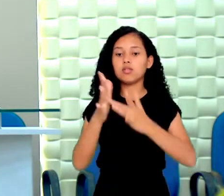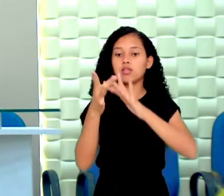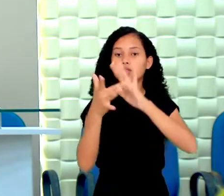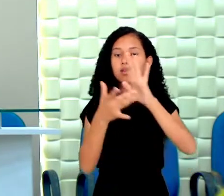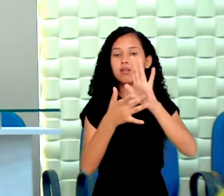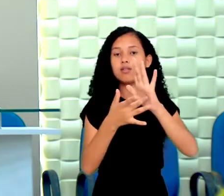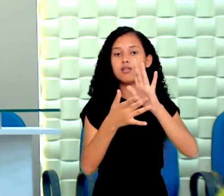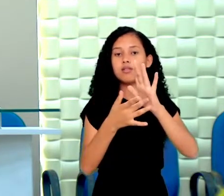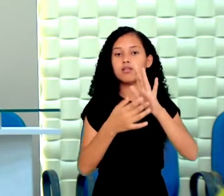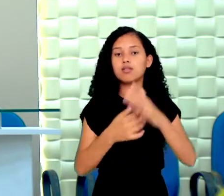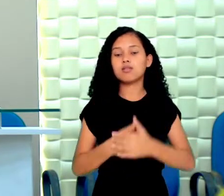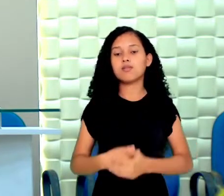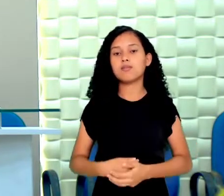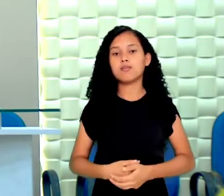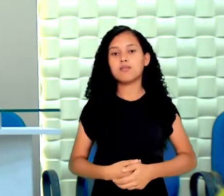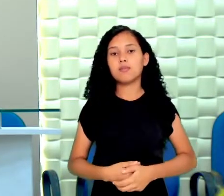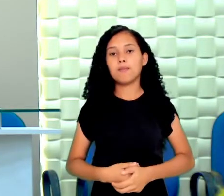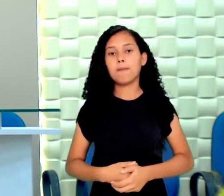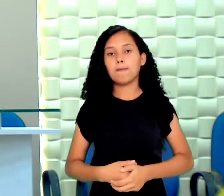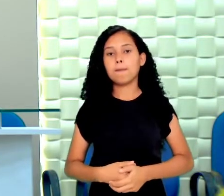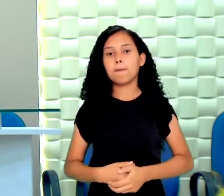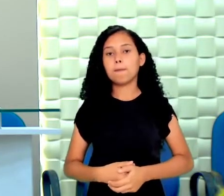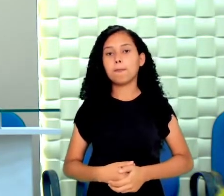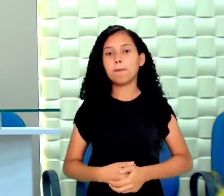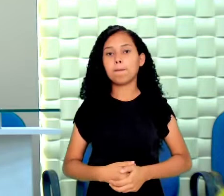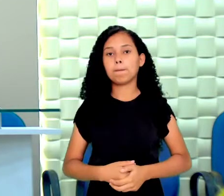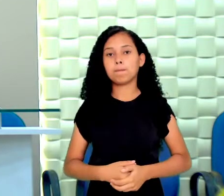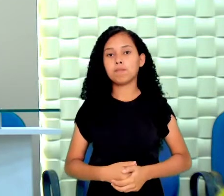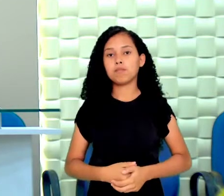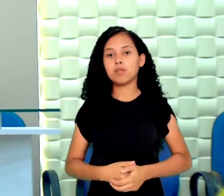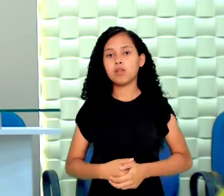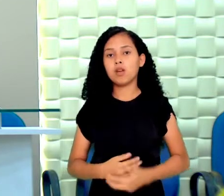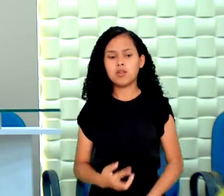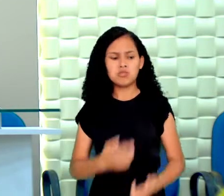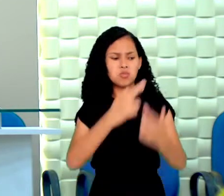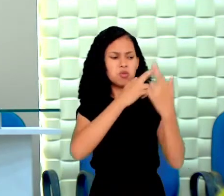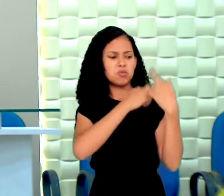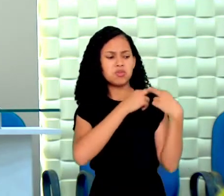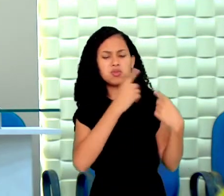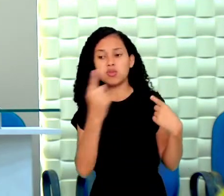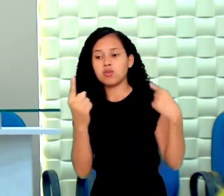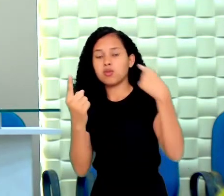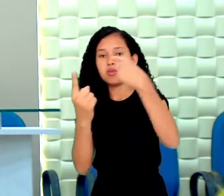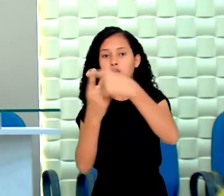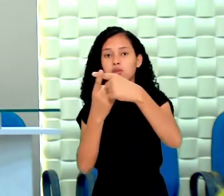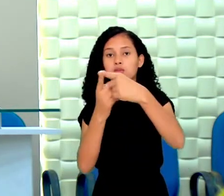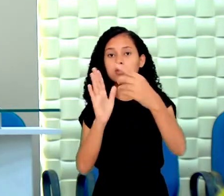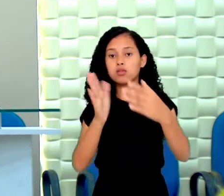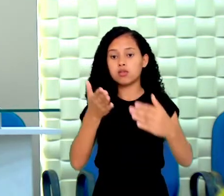Jesus, Ele mesmo conduziu a cruz até ao Calvário,